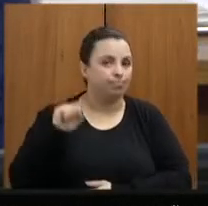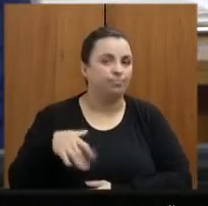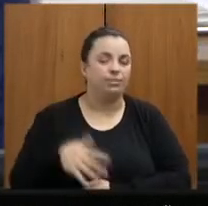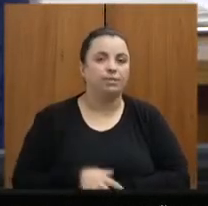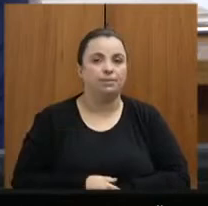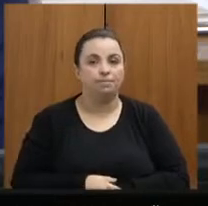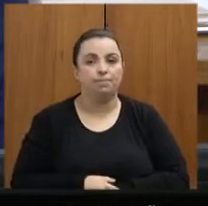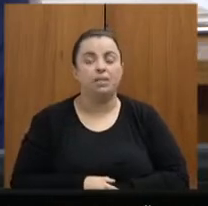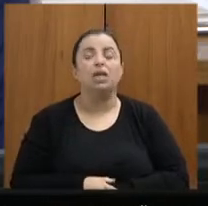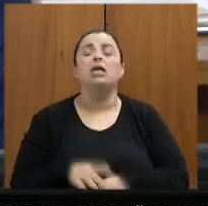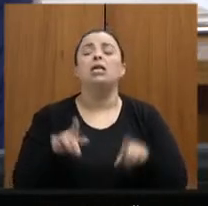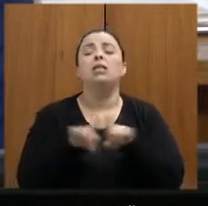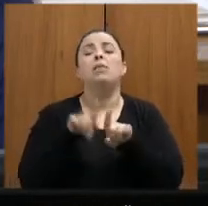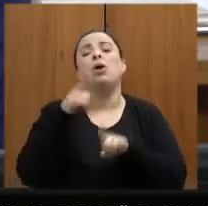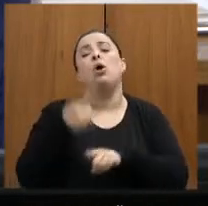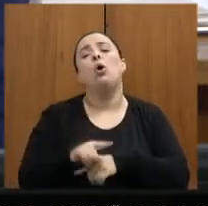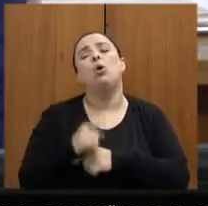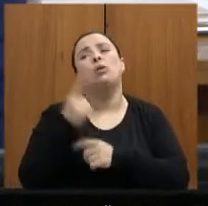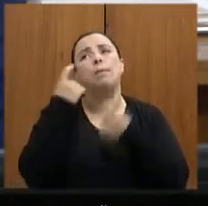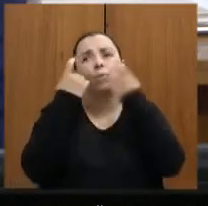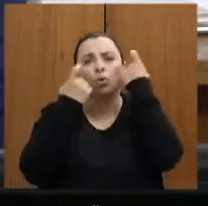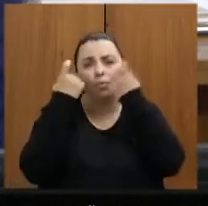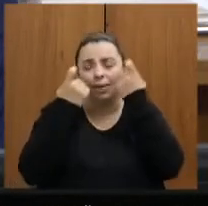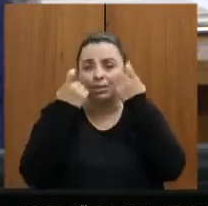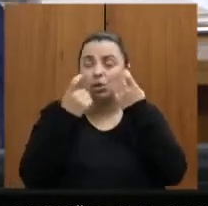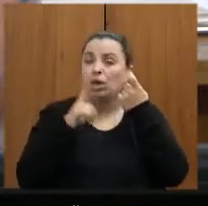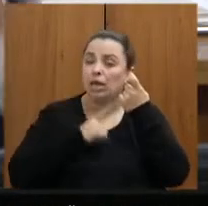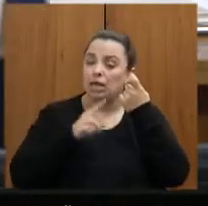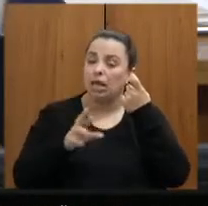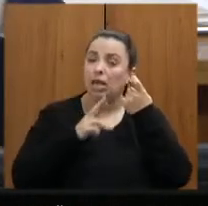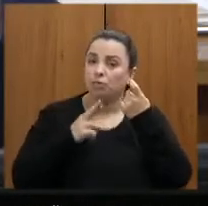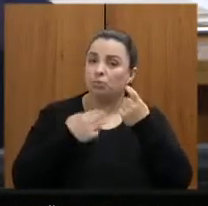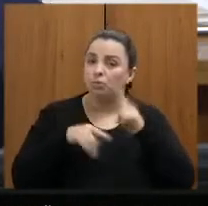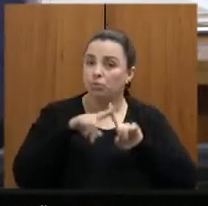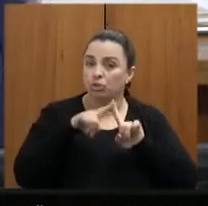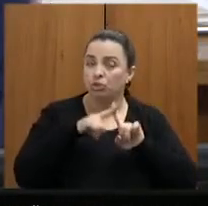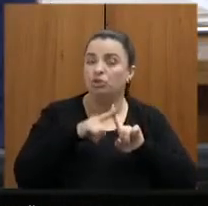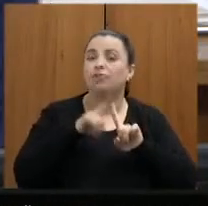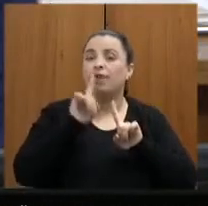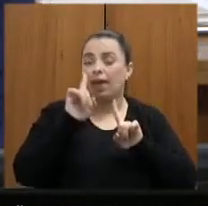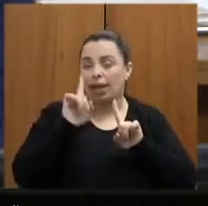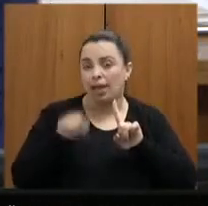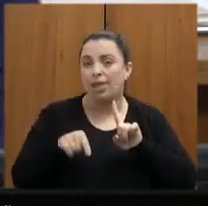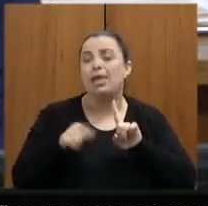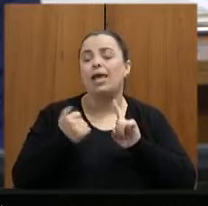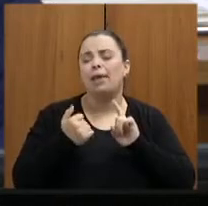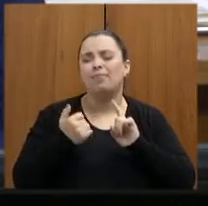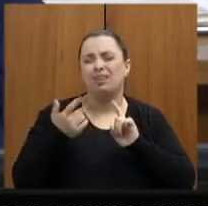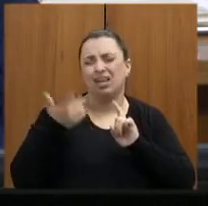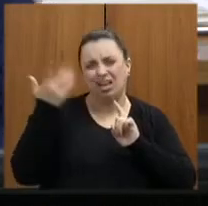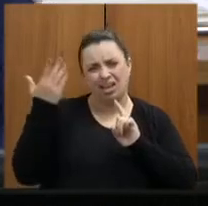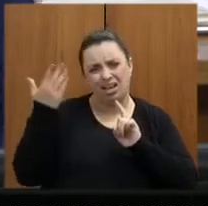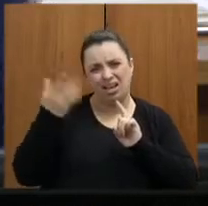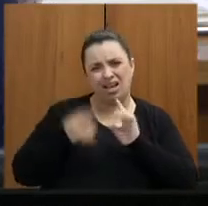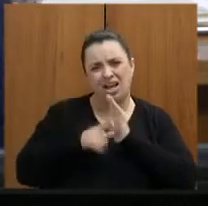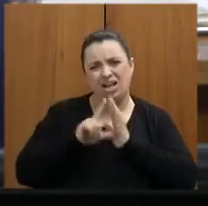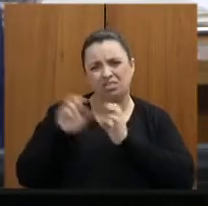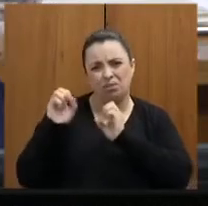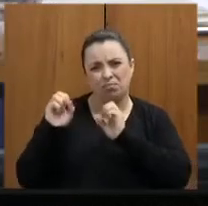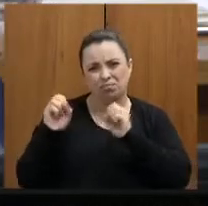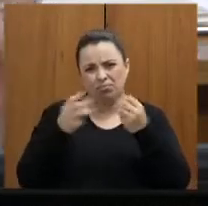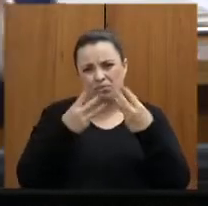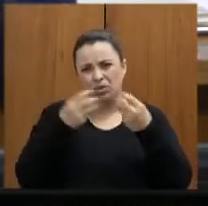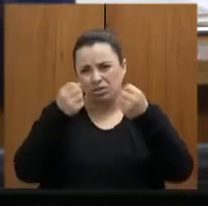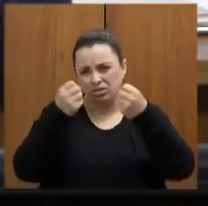alguns resultados que são positivos é a questão principalmente do programa eu disse aqui no início da minha apresentação do programa